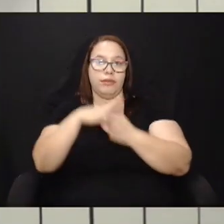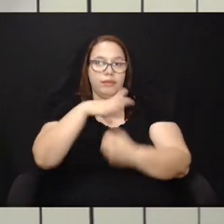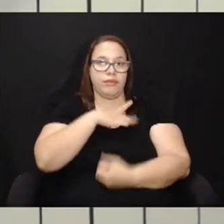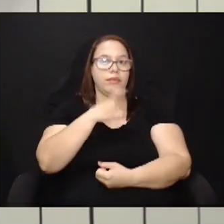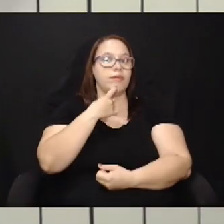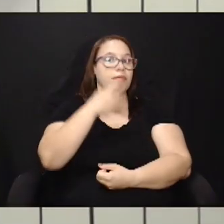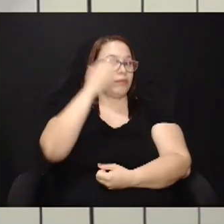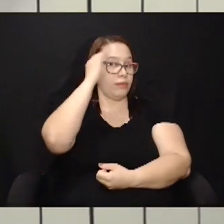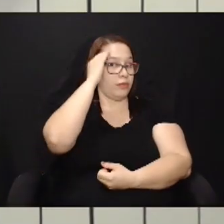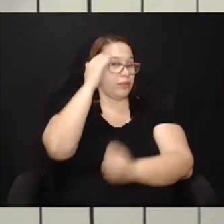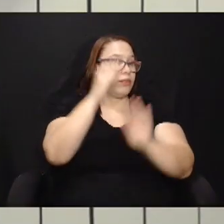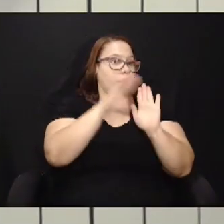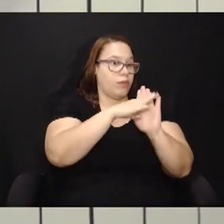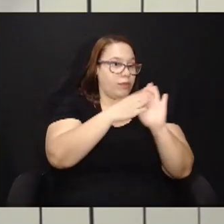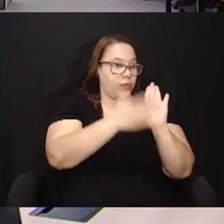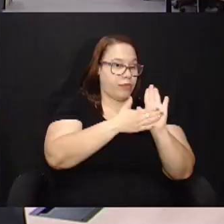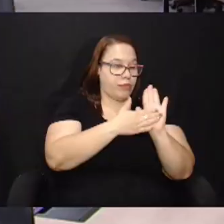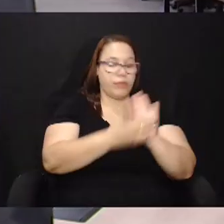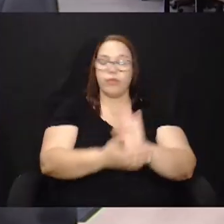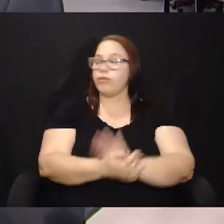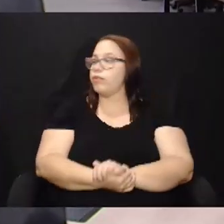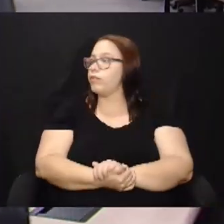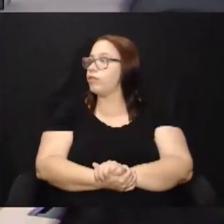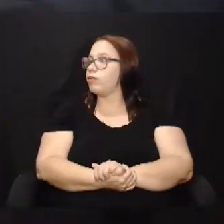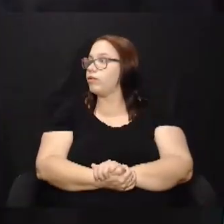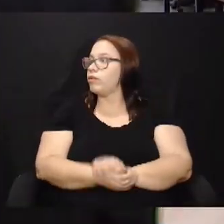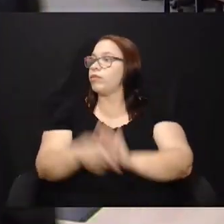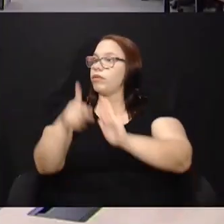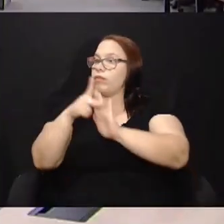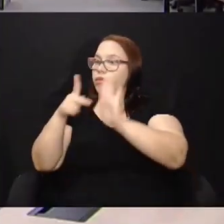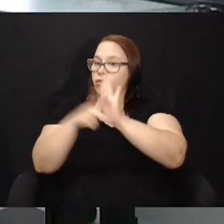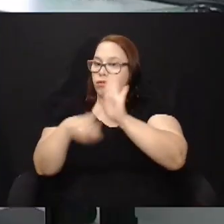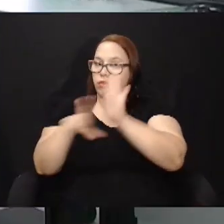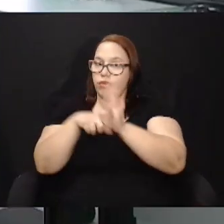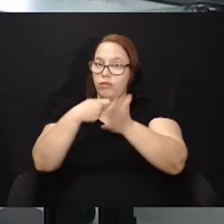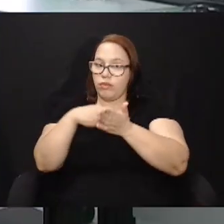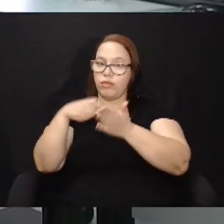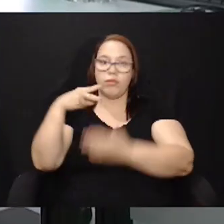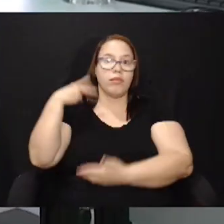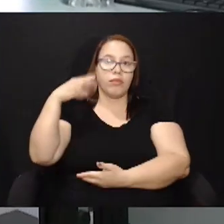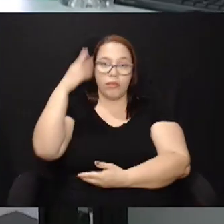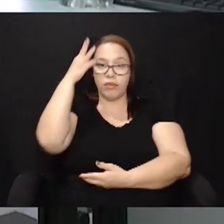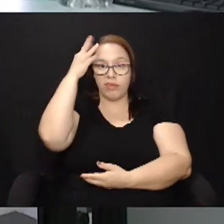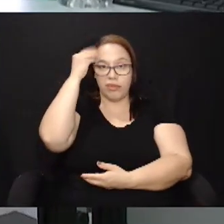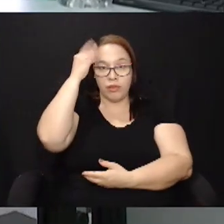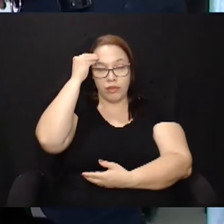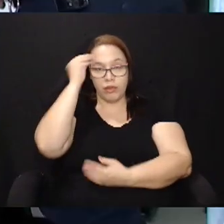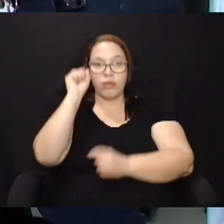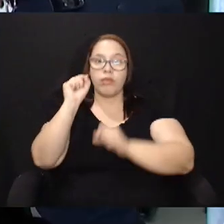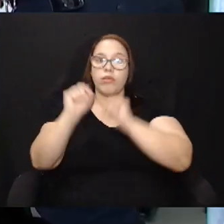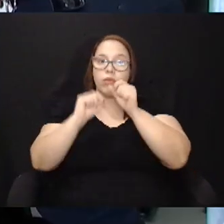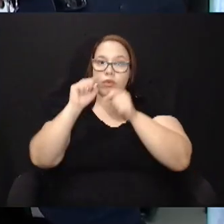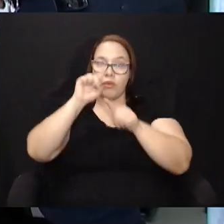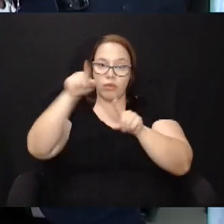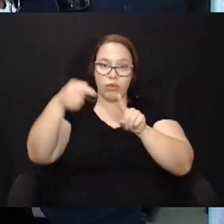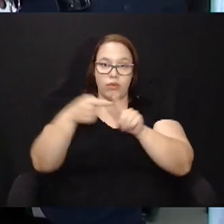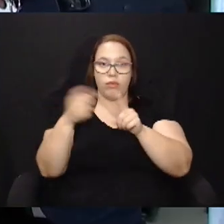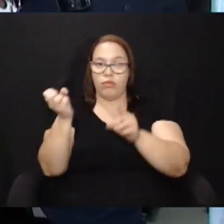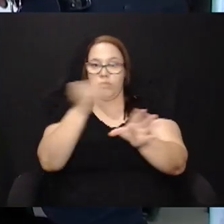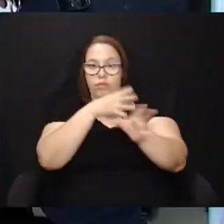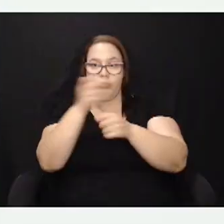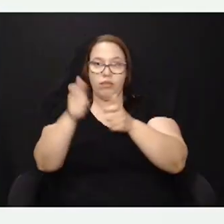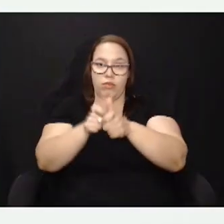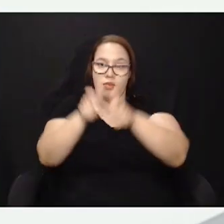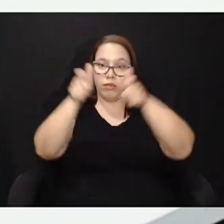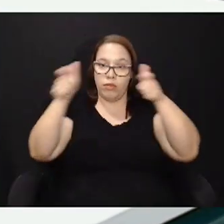proposta. O projeto de lei de autoria do vereador Benê Lima tem como objetivo modernizar e ampliar a rede